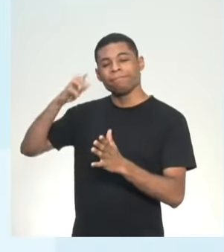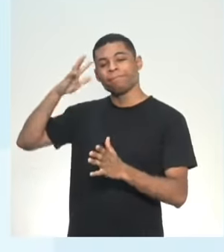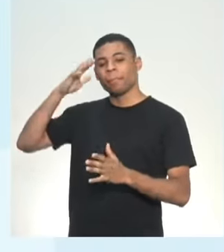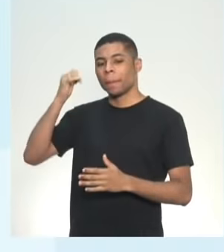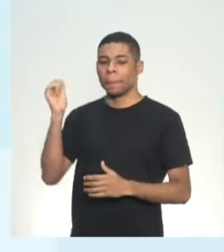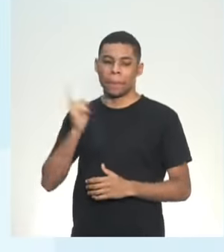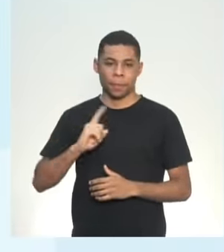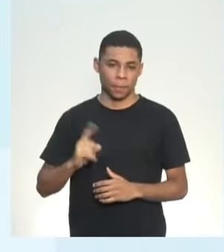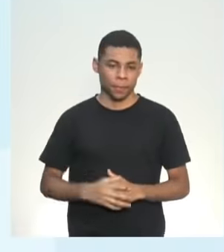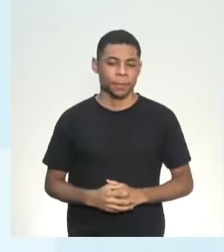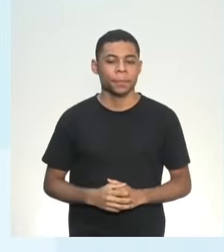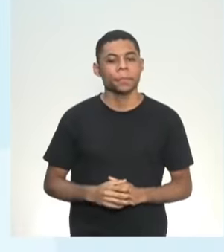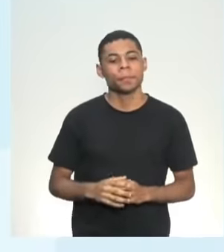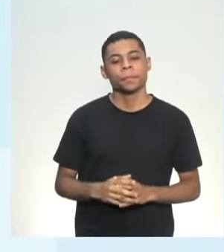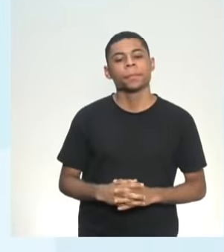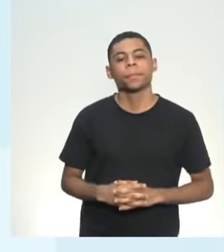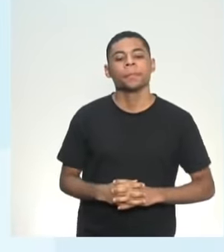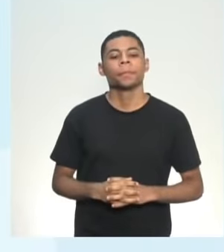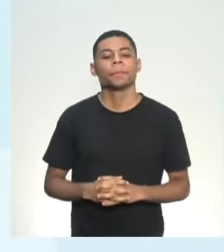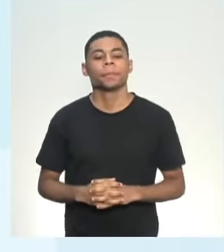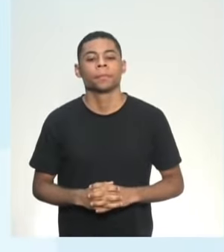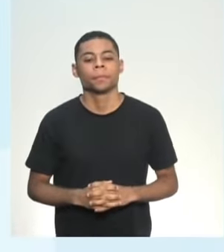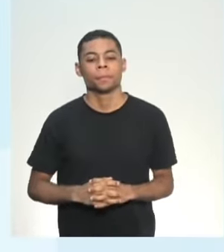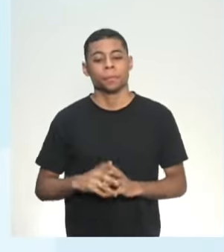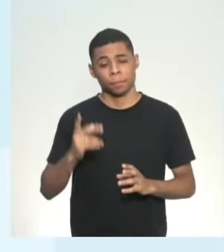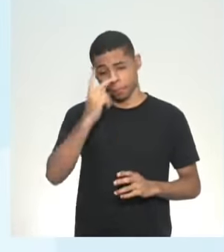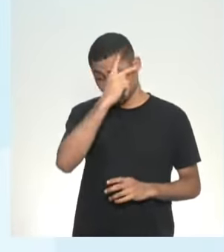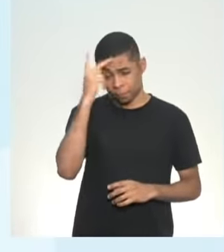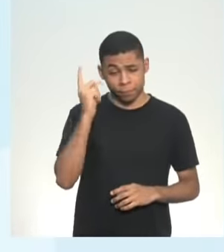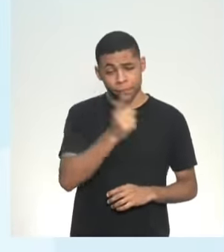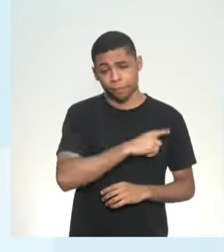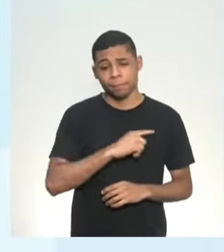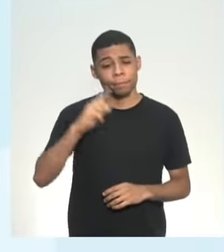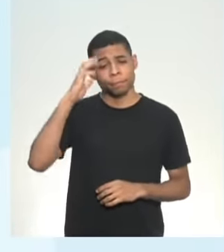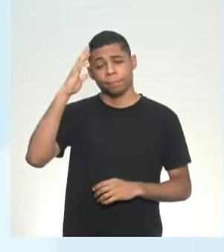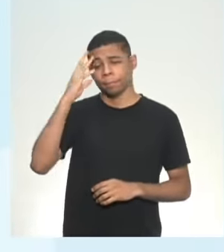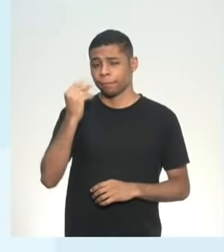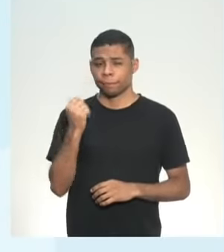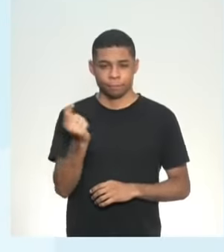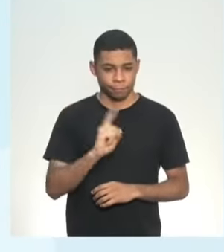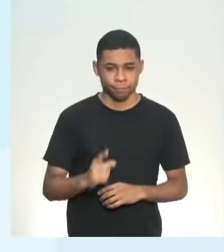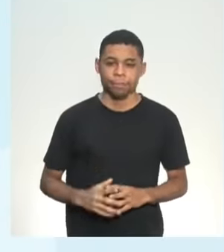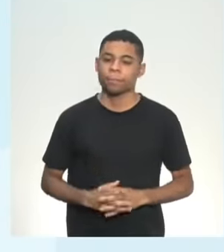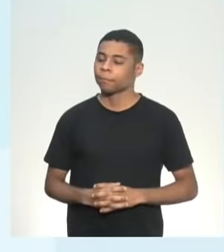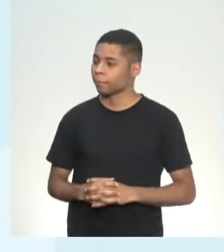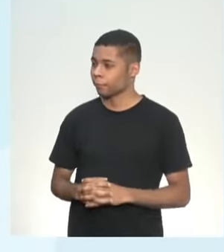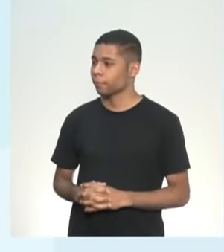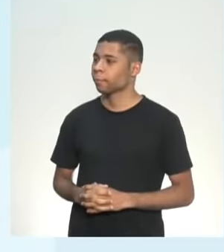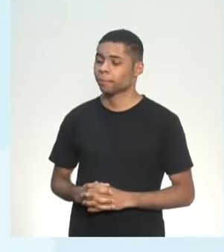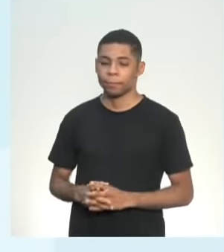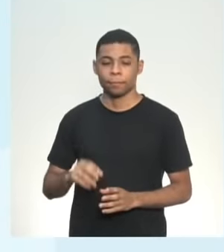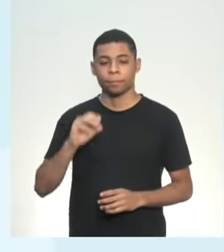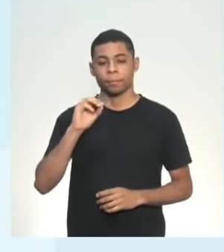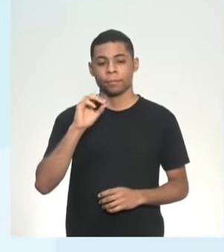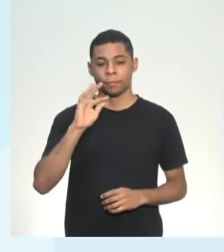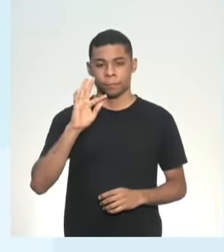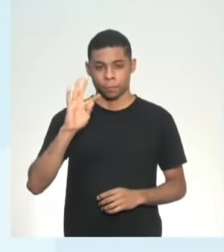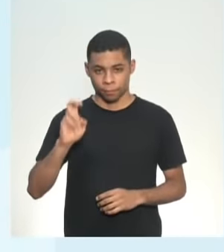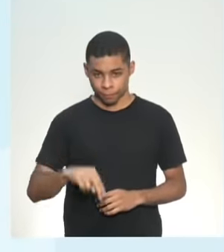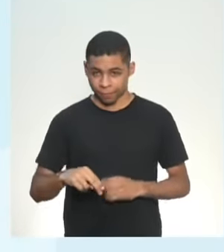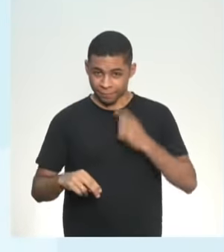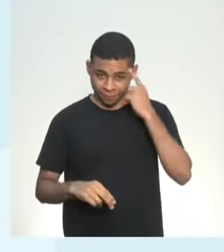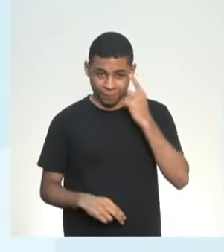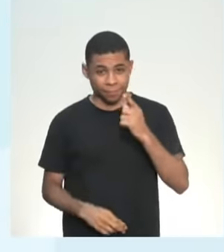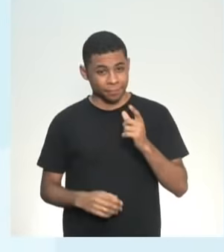da pandemic que a continuação da frase tá então Pinto of reason Away a sentença woofer ele tá ali no meio a gente